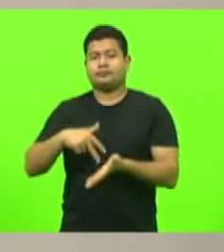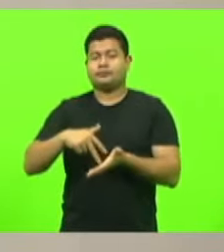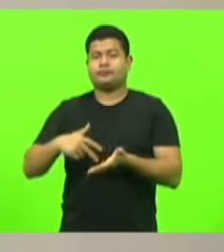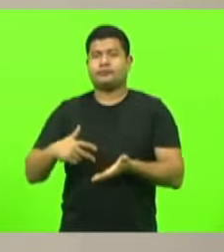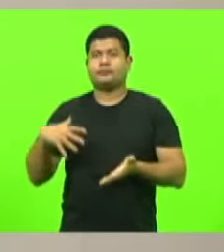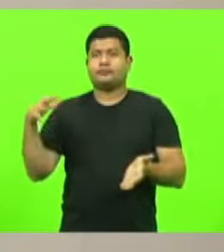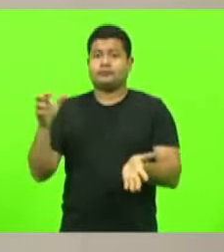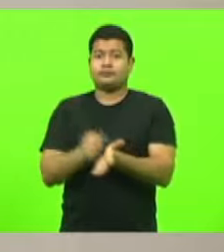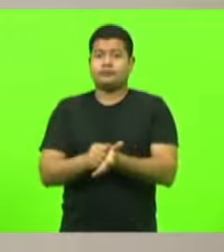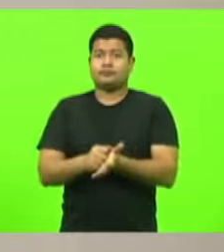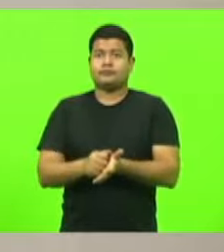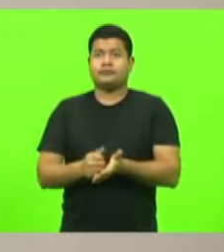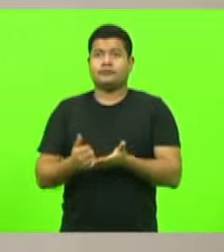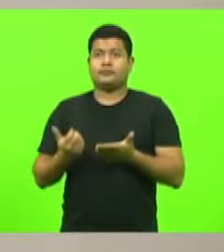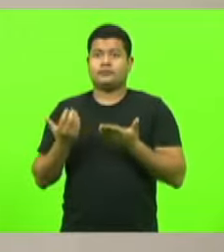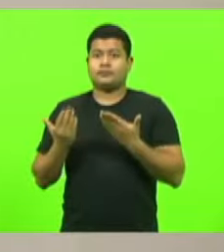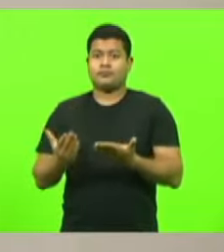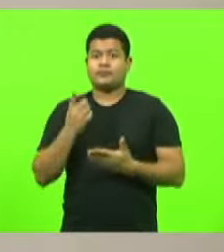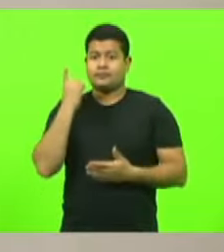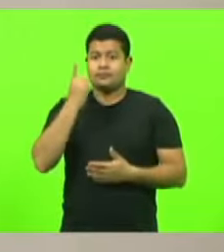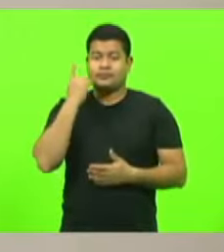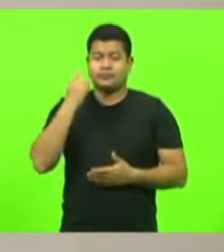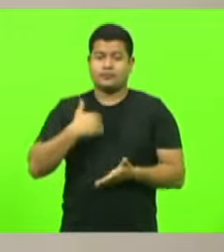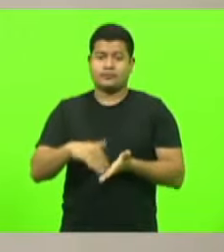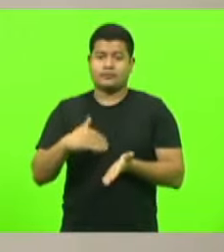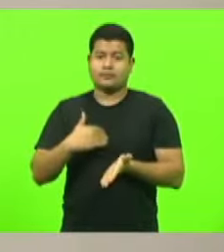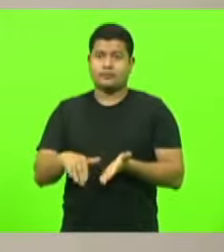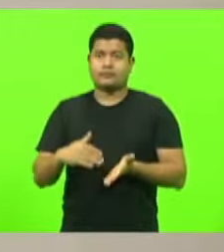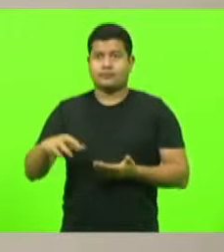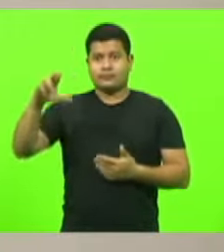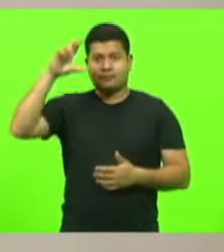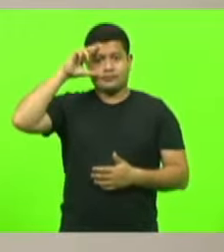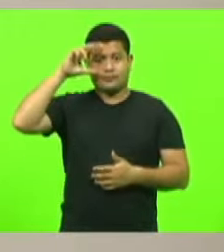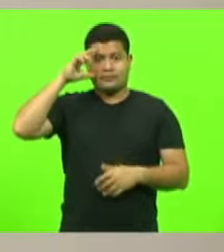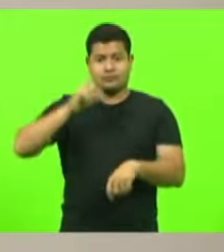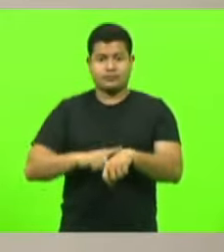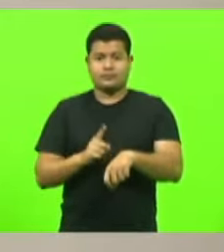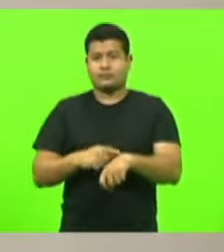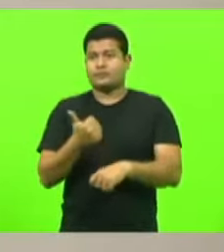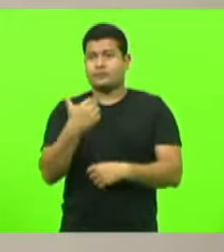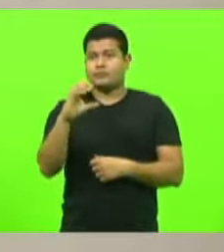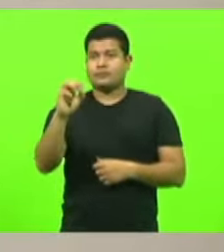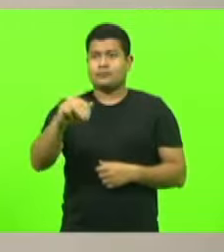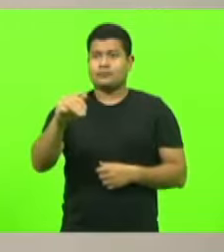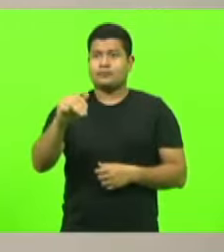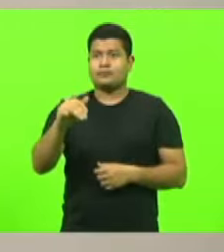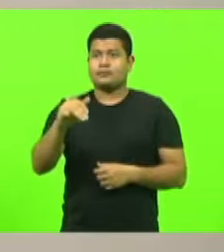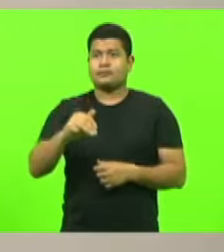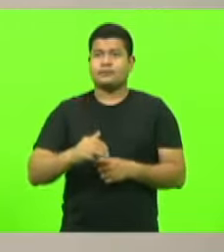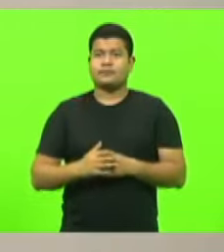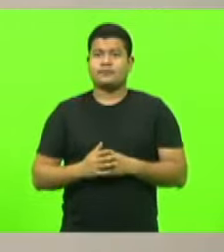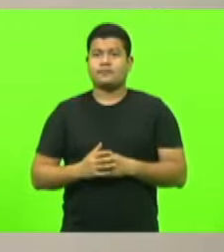próprio nosso deputado secretário, Ricardo Alba. Vossa Excelência terá 10 minutos, deputado.